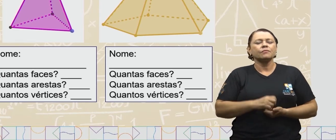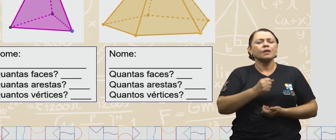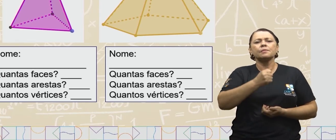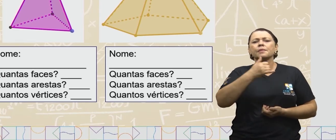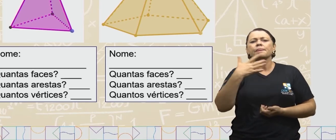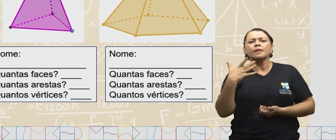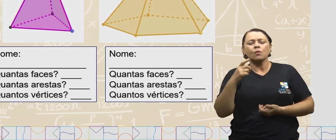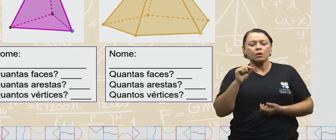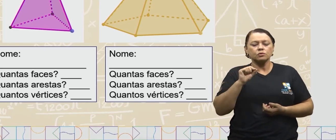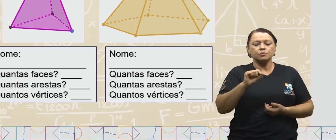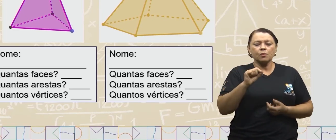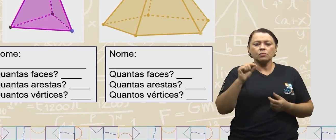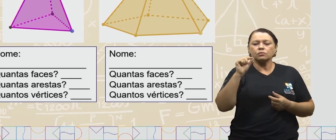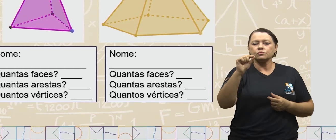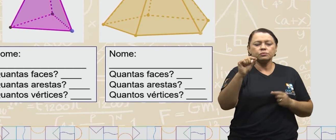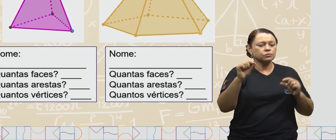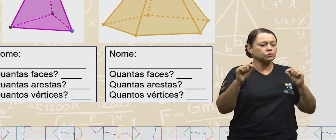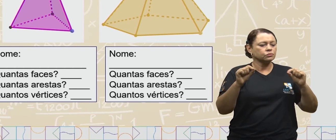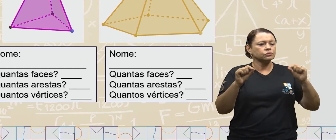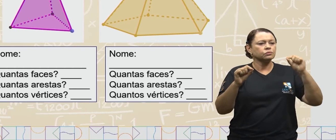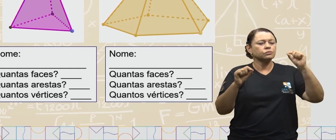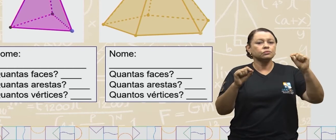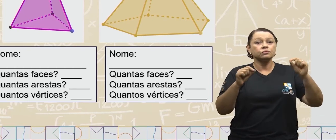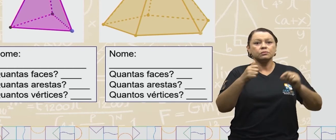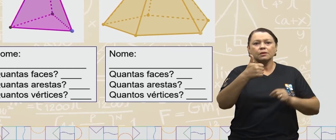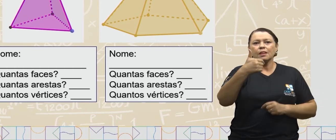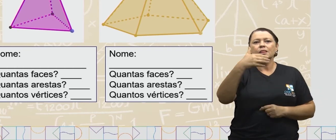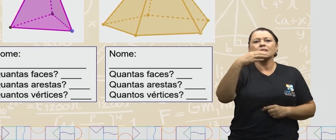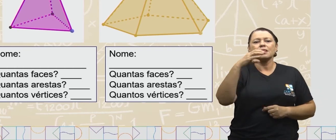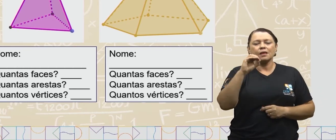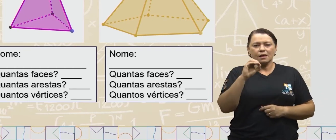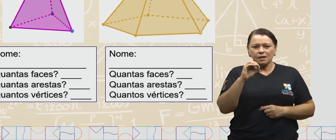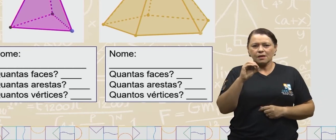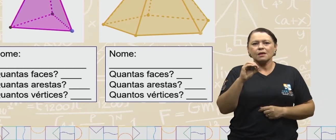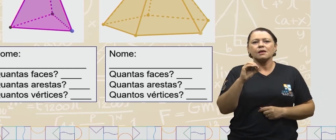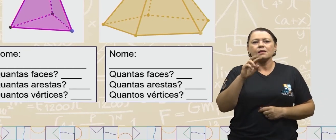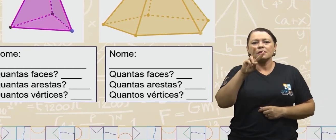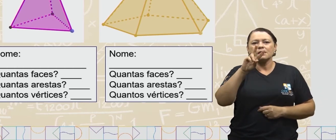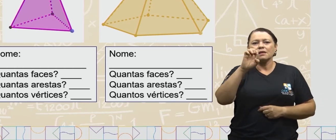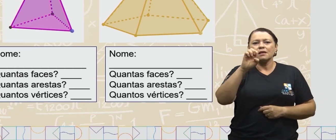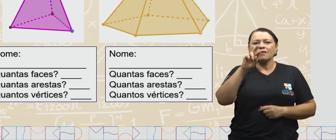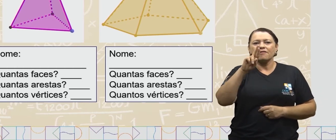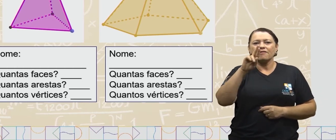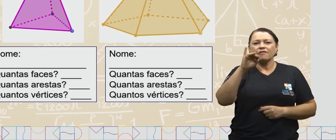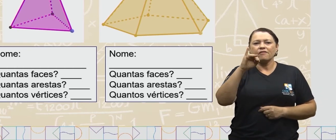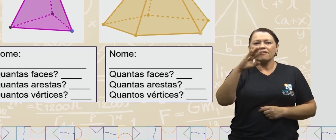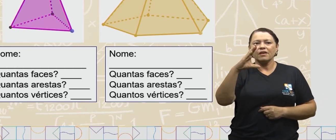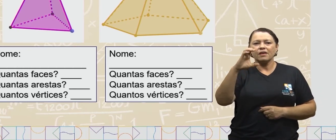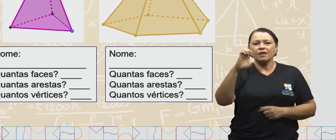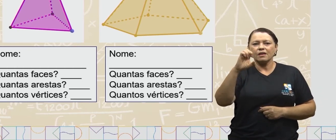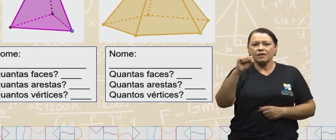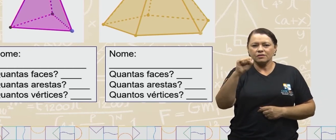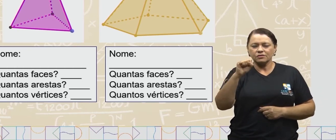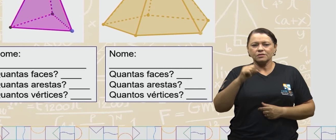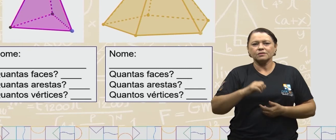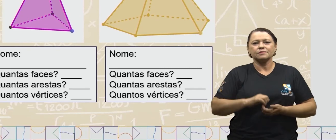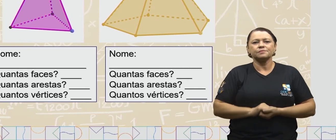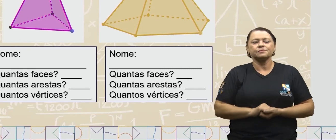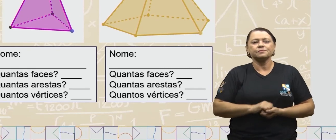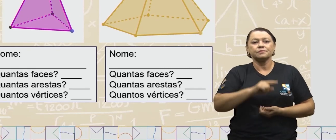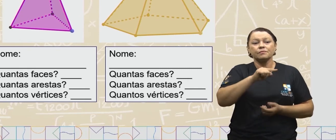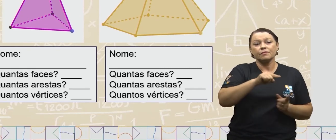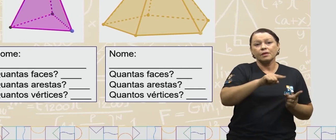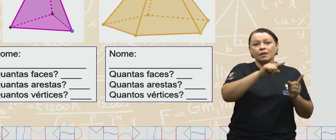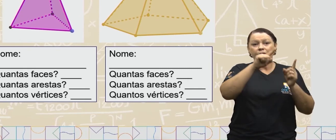15. E quantos vértices? A resposta é 10. Nós temos aí 10 vértices. Muito bem. A próxima imagem,